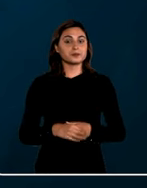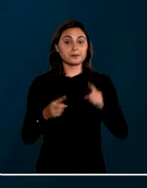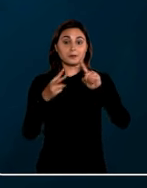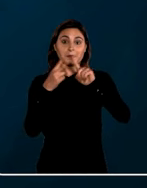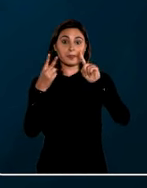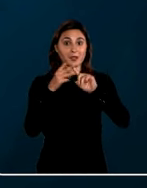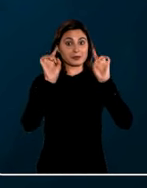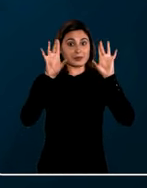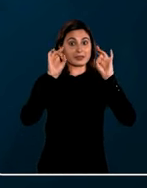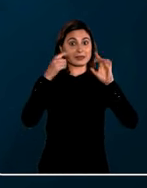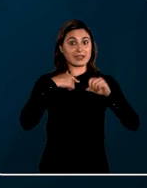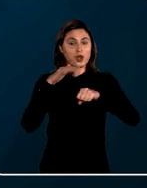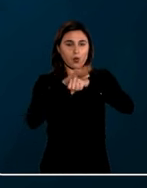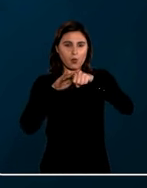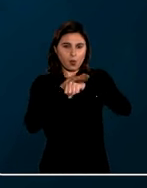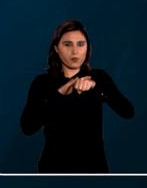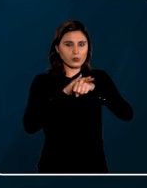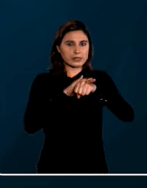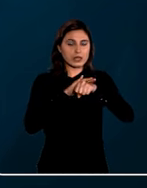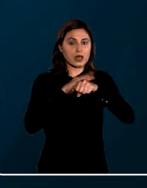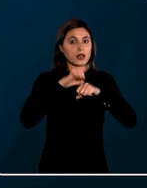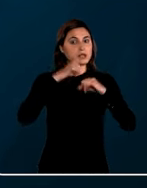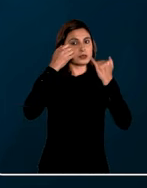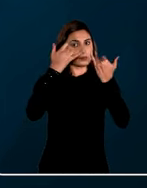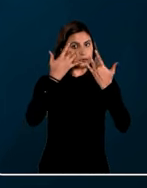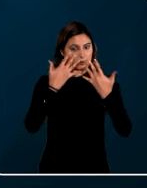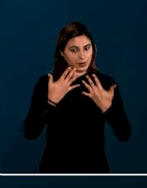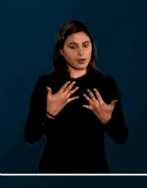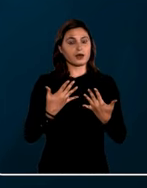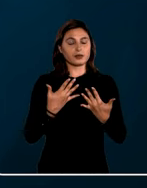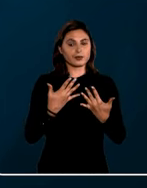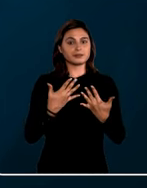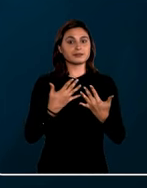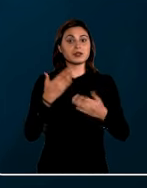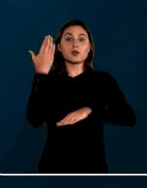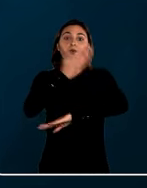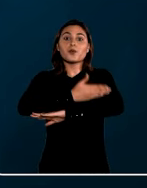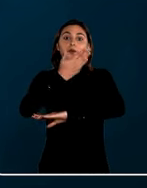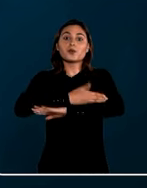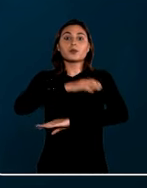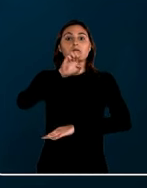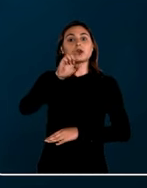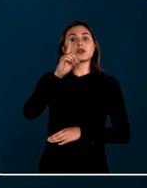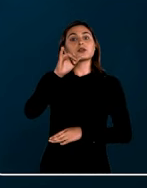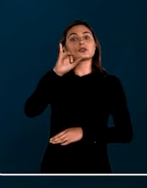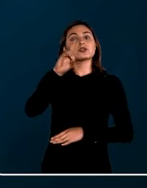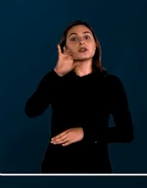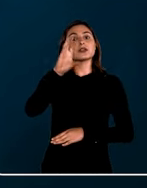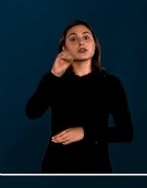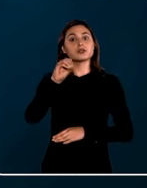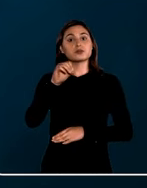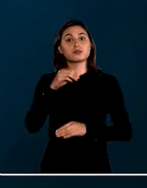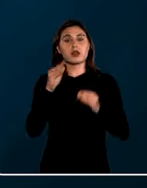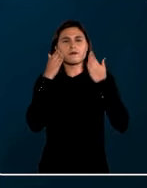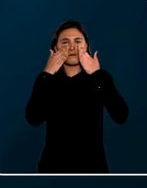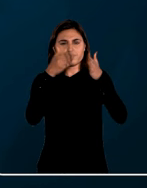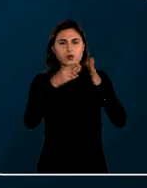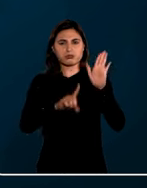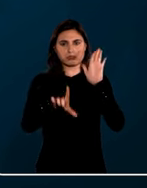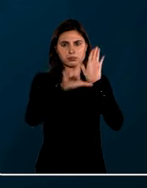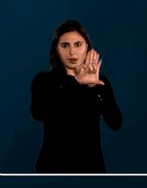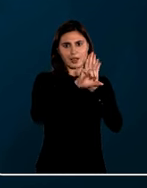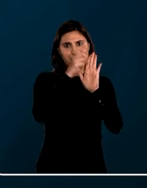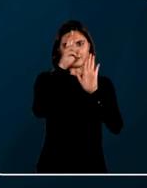espe istas com quem conversei destacaram um assunto especialmente relacionado a condomínio edilício com foco nas leis que